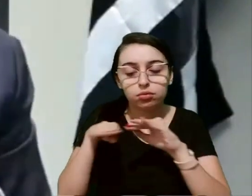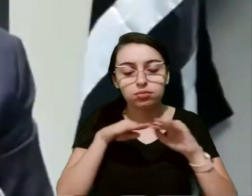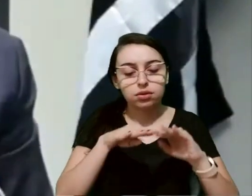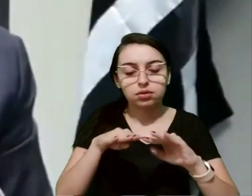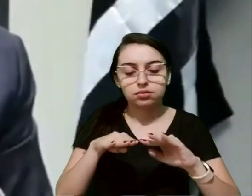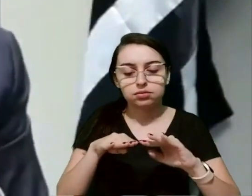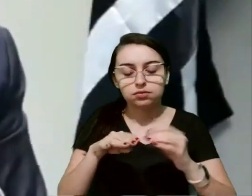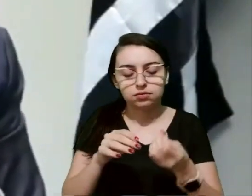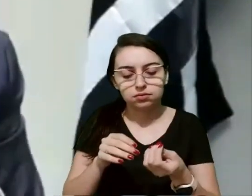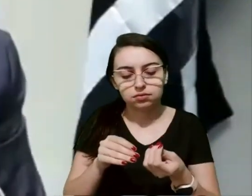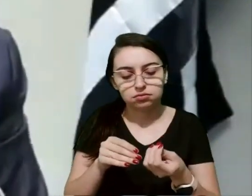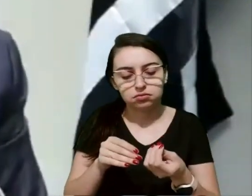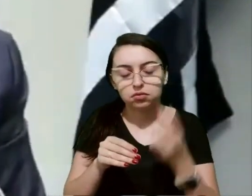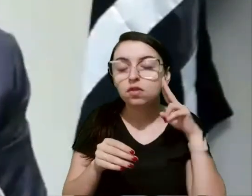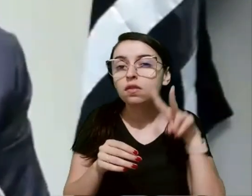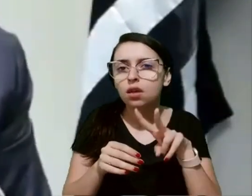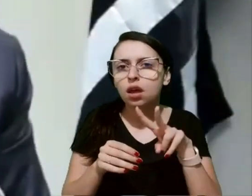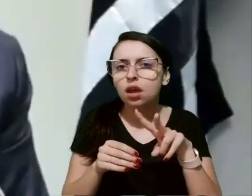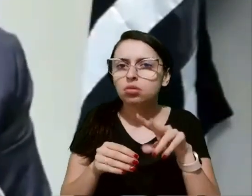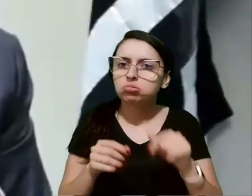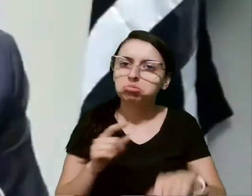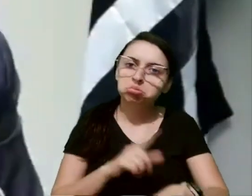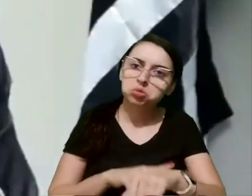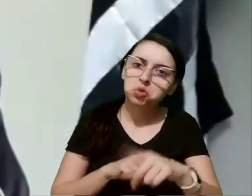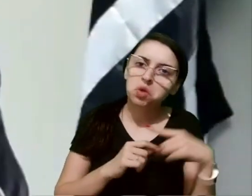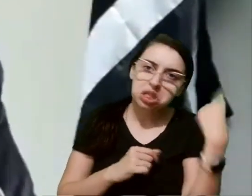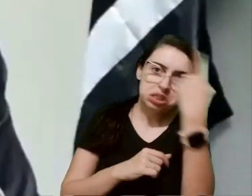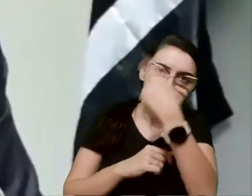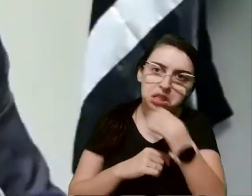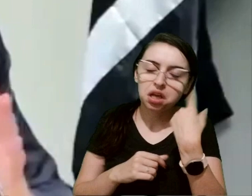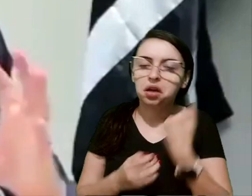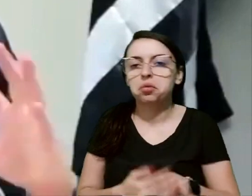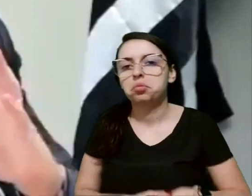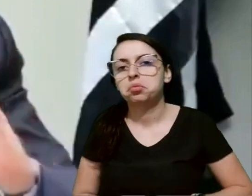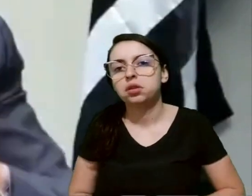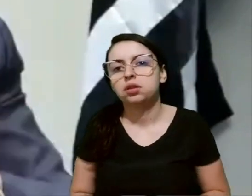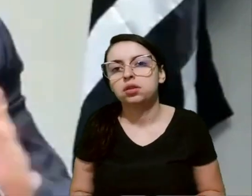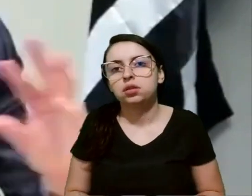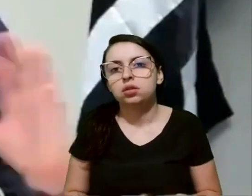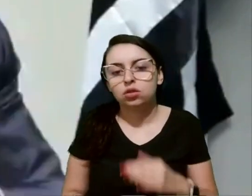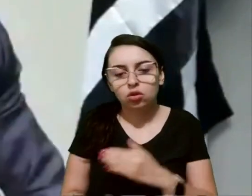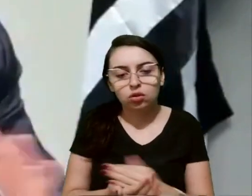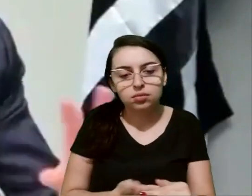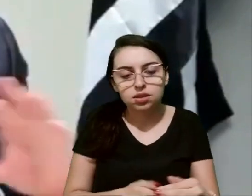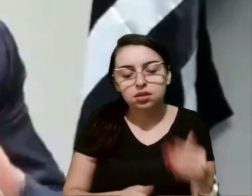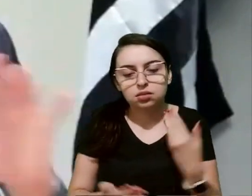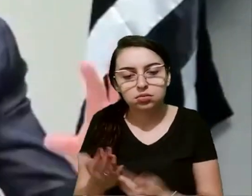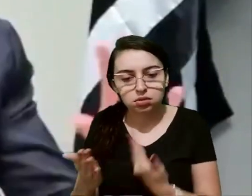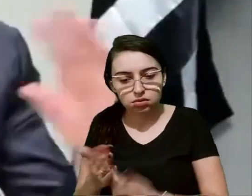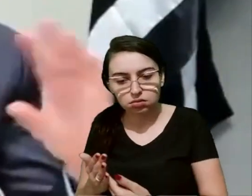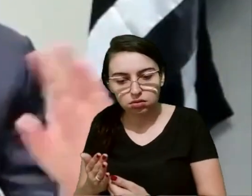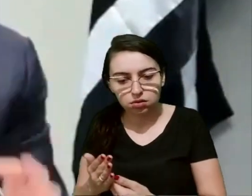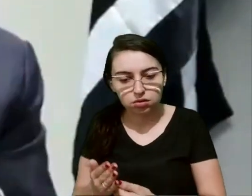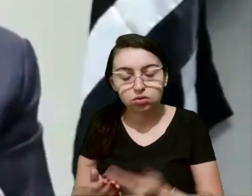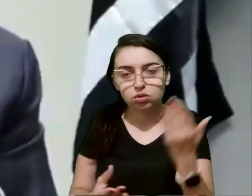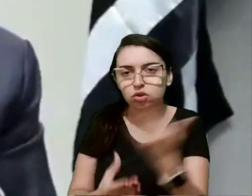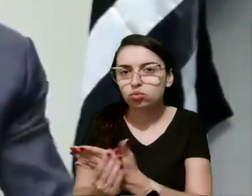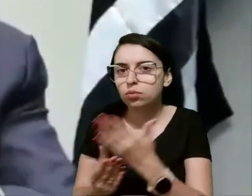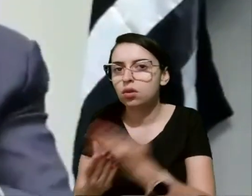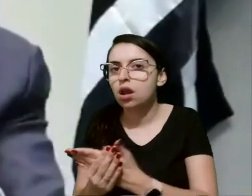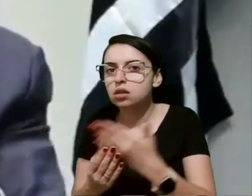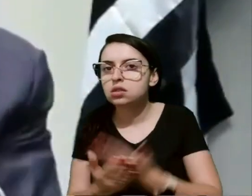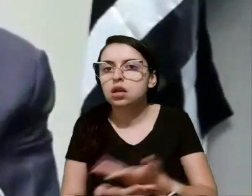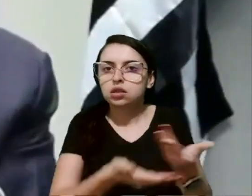trabalho? Bom, vamos ver a quantidade de atos, vamos ver o tempo. E aí, nós começamos a estudar os fluxos de